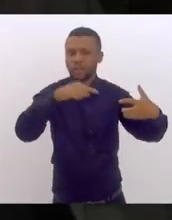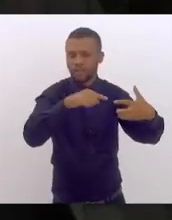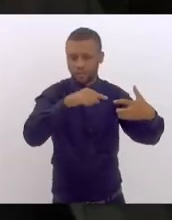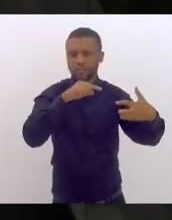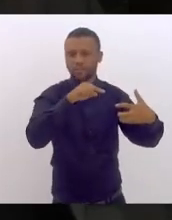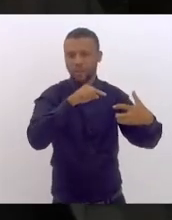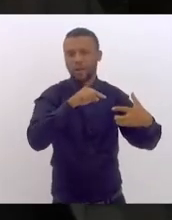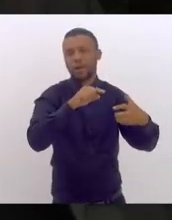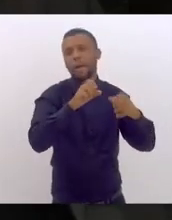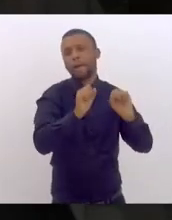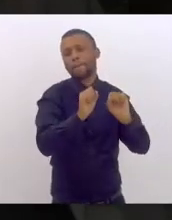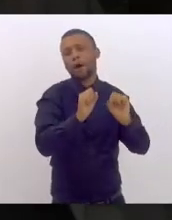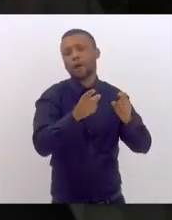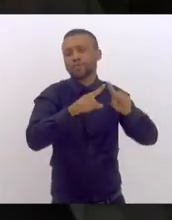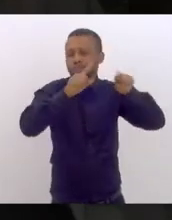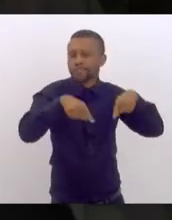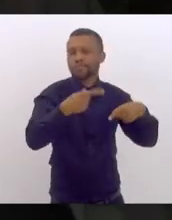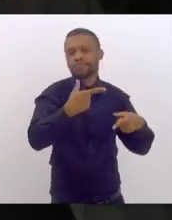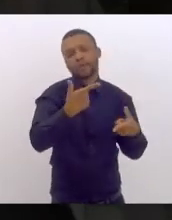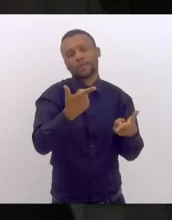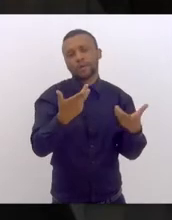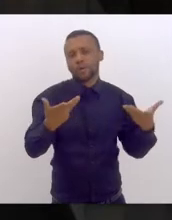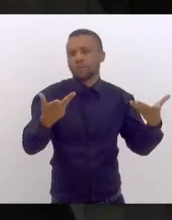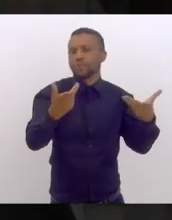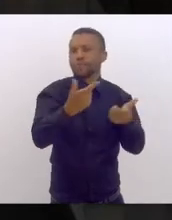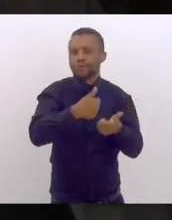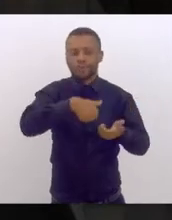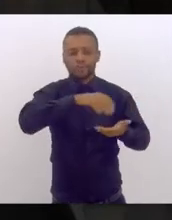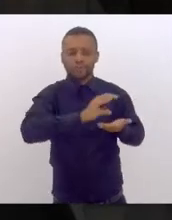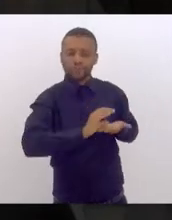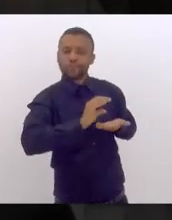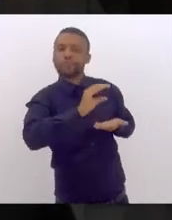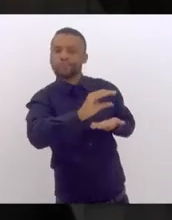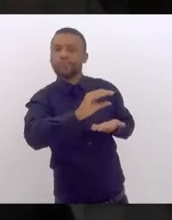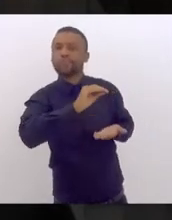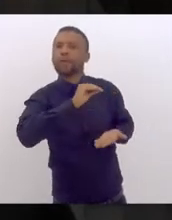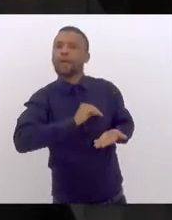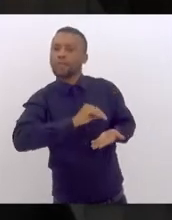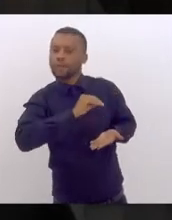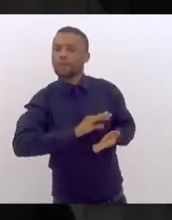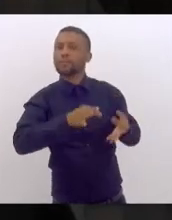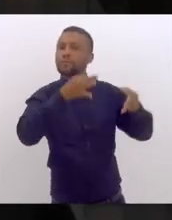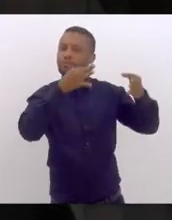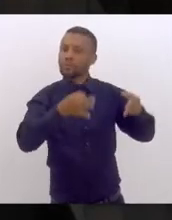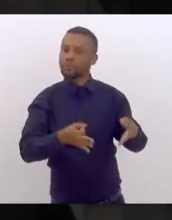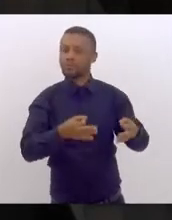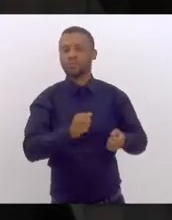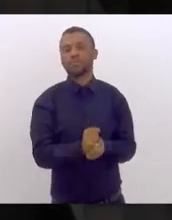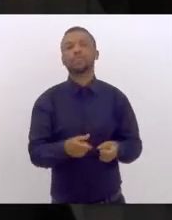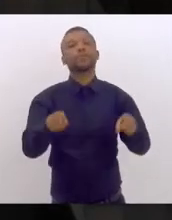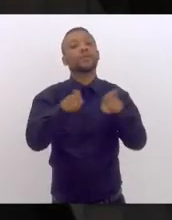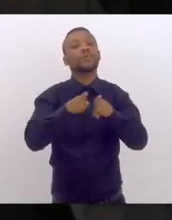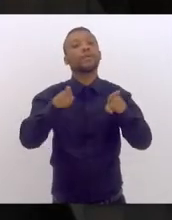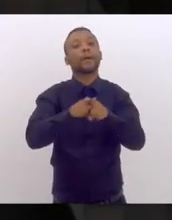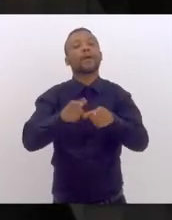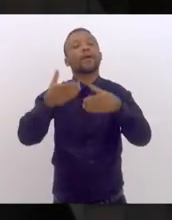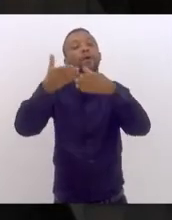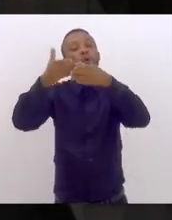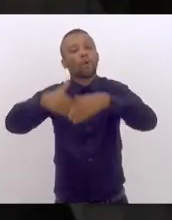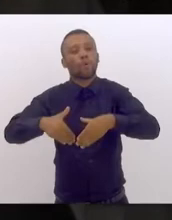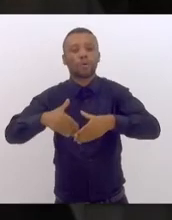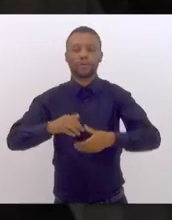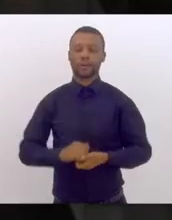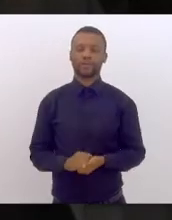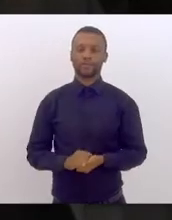qualificado justamente remunerado e concursado em Oi